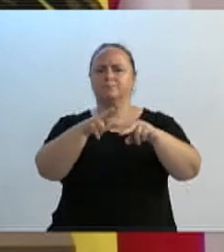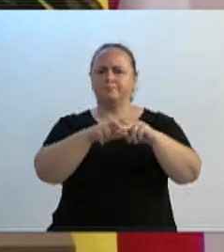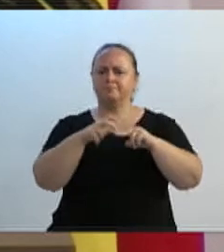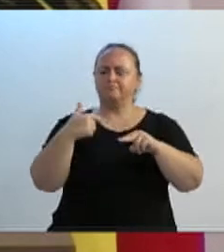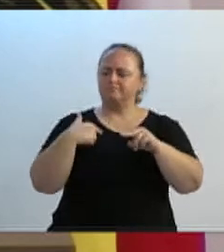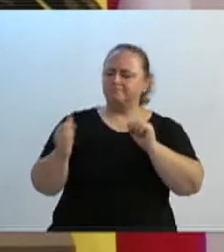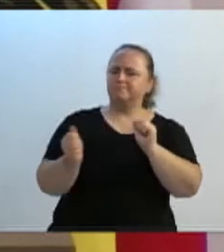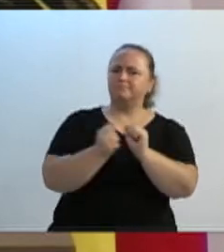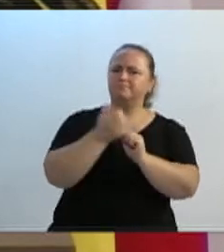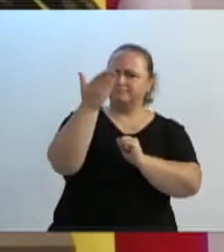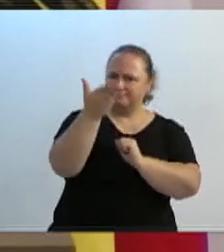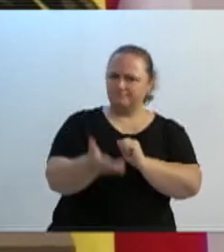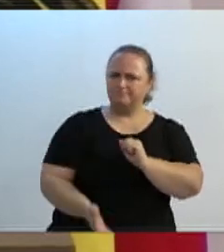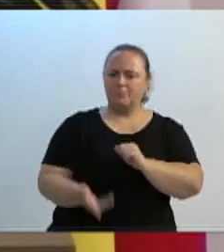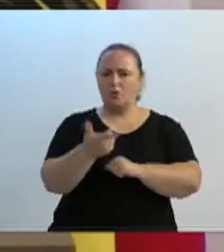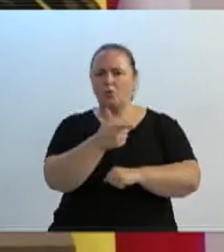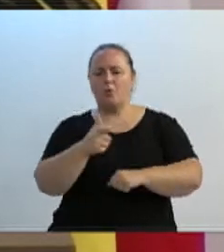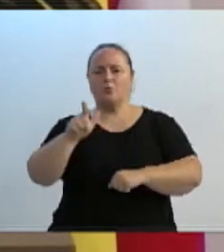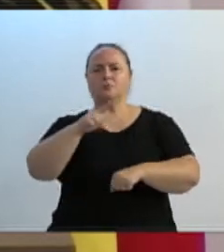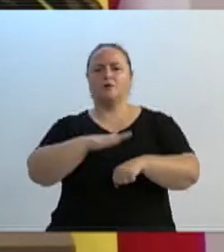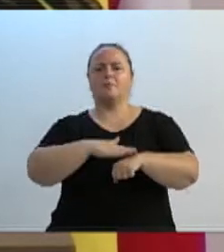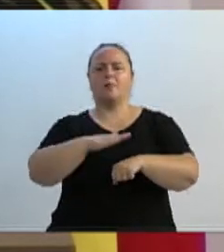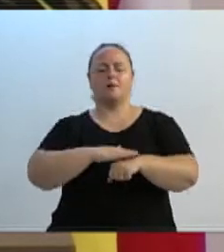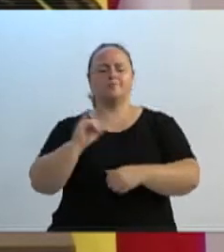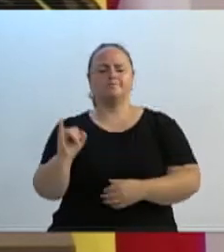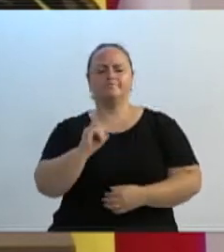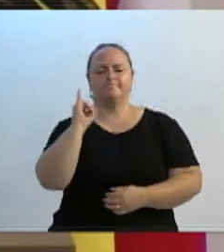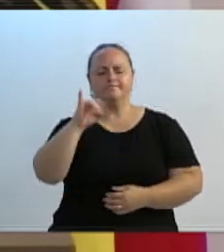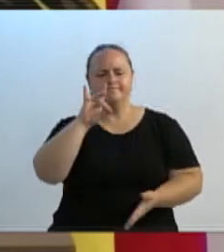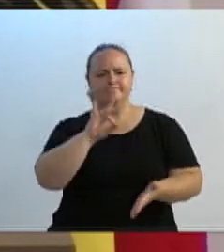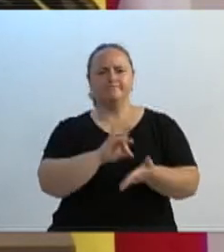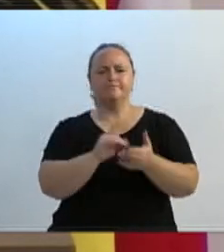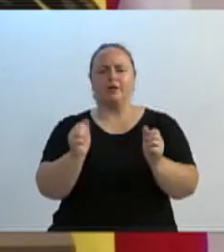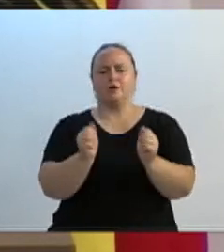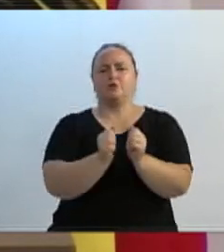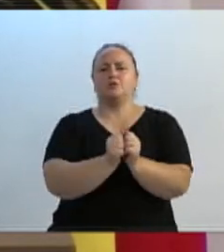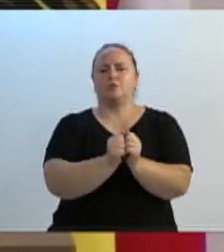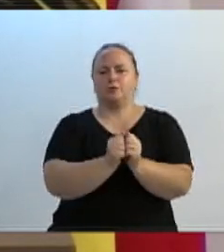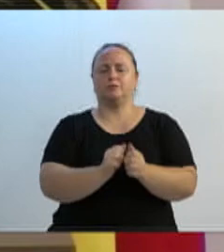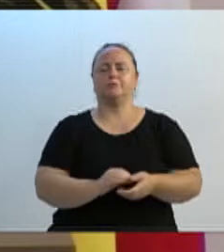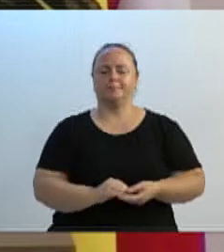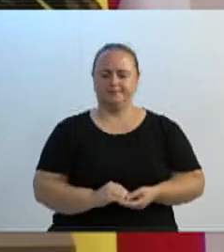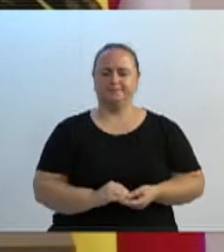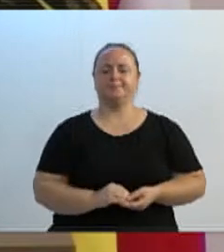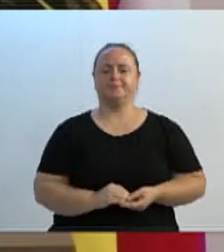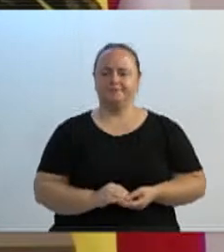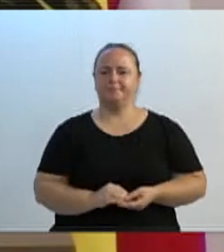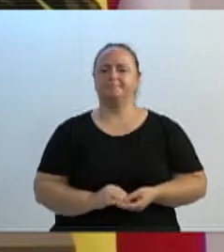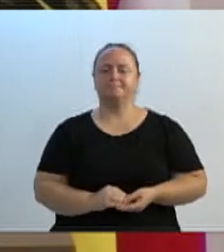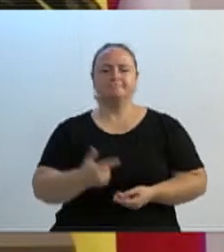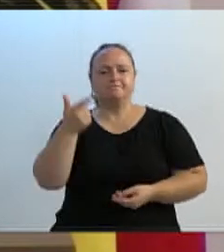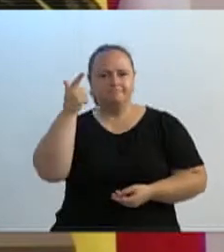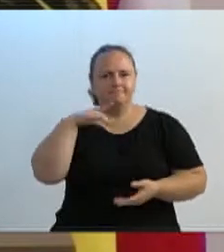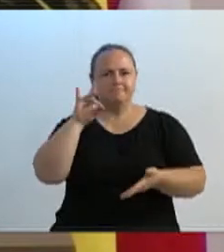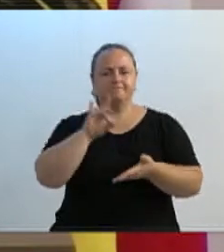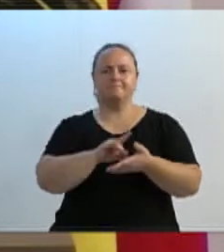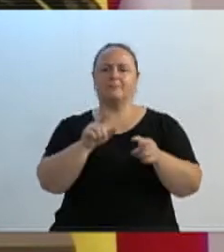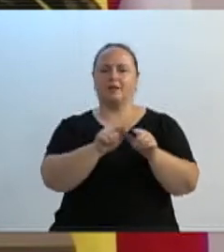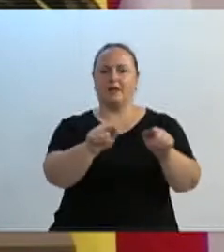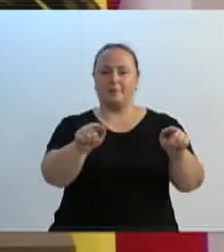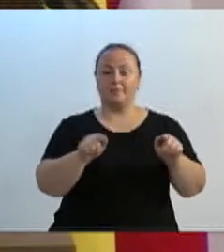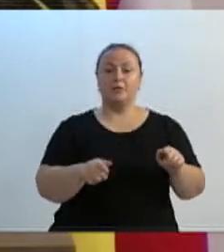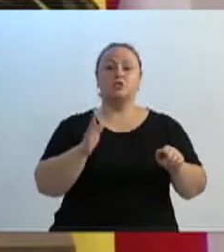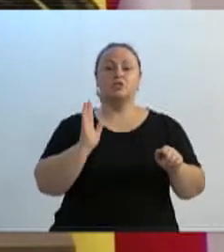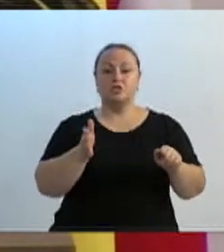ajuda, que já foi em outros momentos extremamente efetivo e eficaz aqui nos auxiliar, para que possa ter. O meu gabinete já tomou as